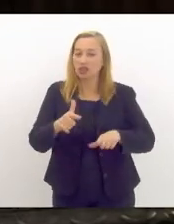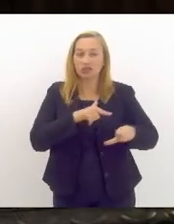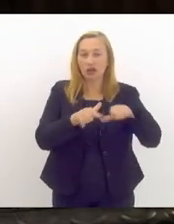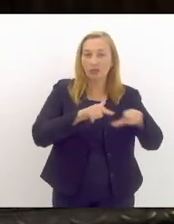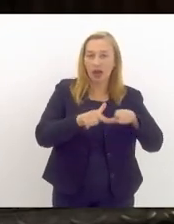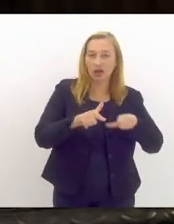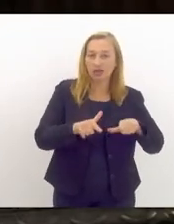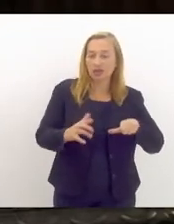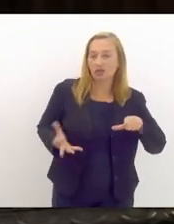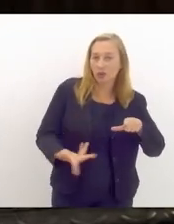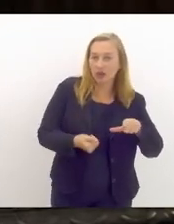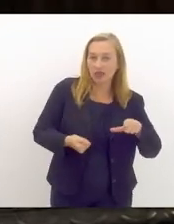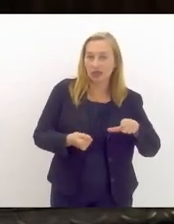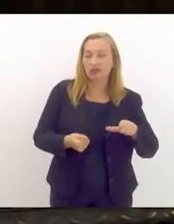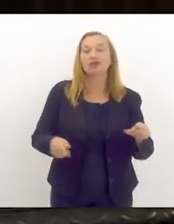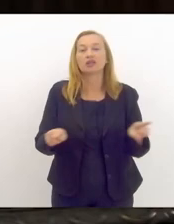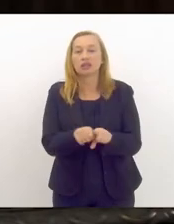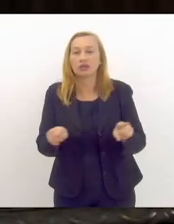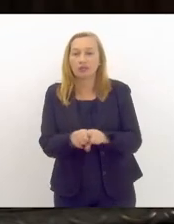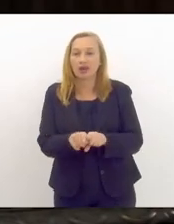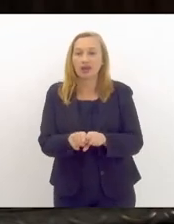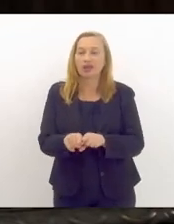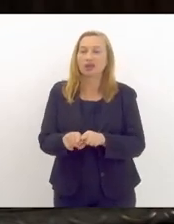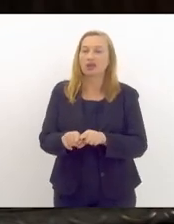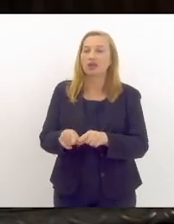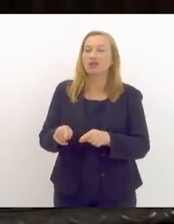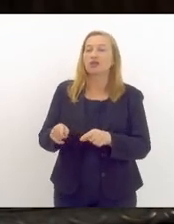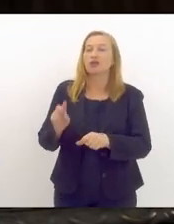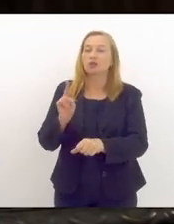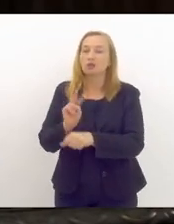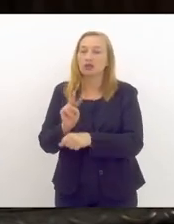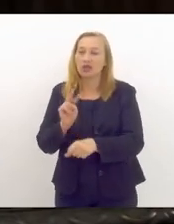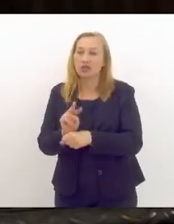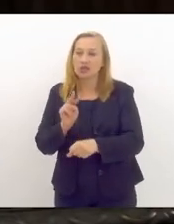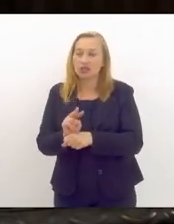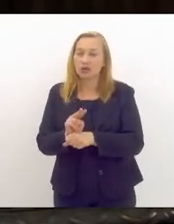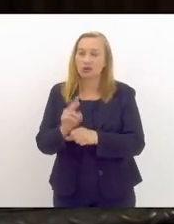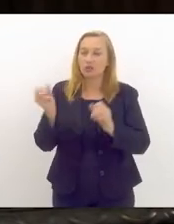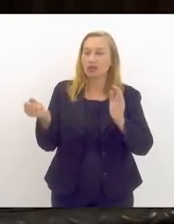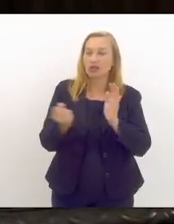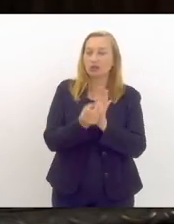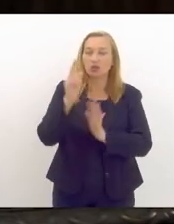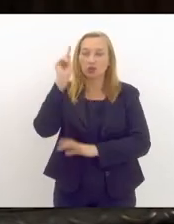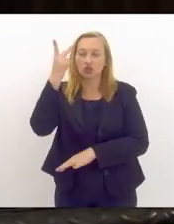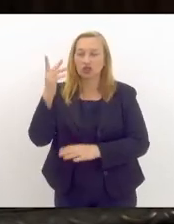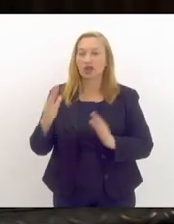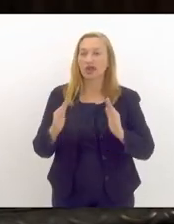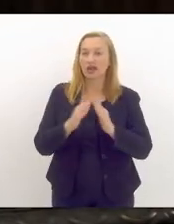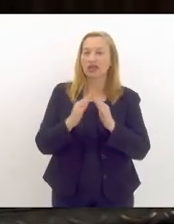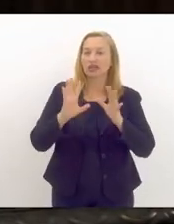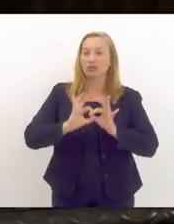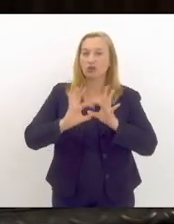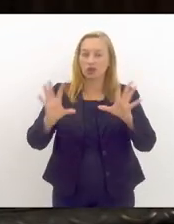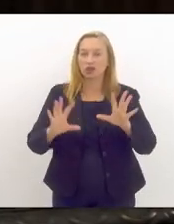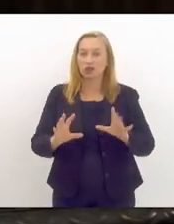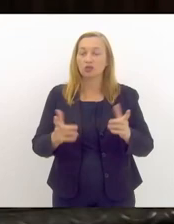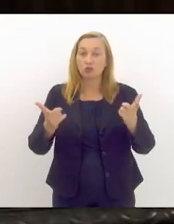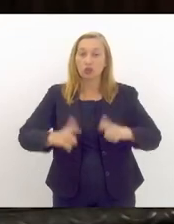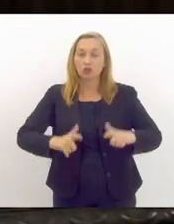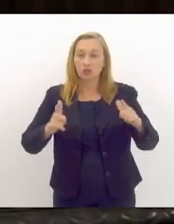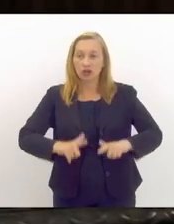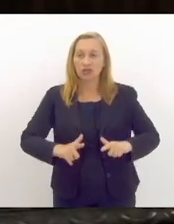de qualidade. Também atuou na preservação do patrimônio histórico, lançando a Casa da Democracia, um espaço